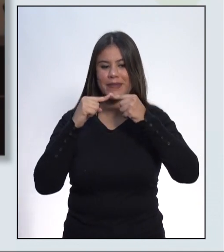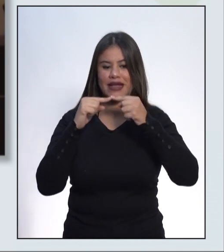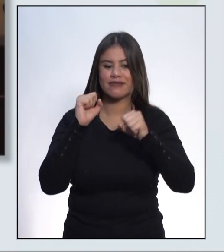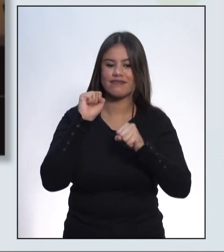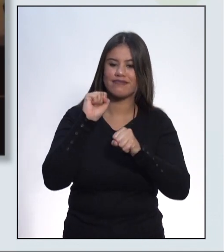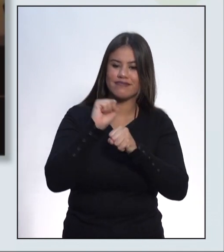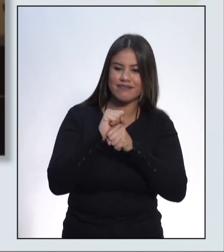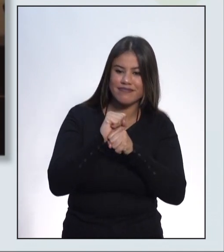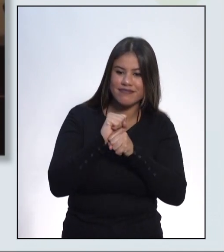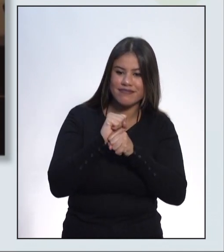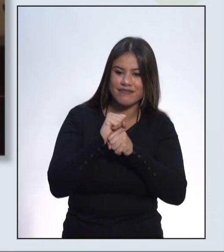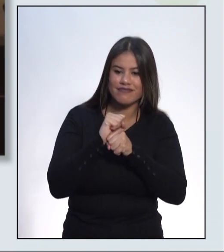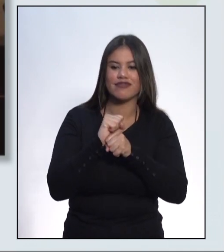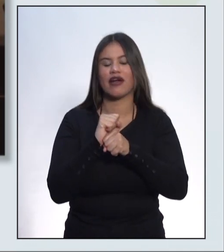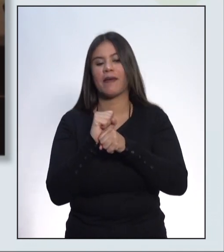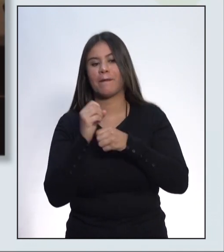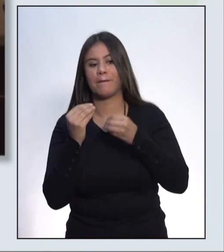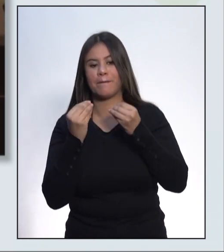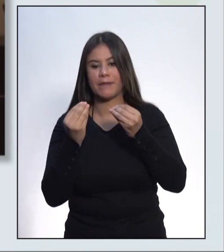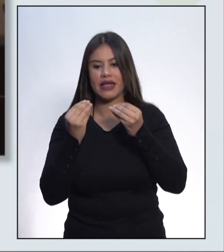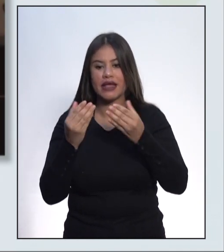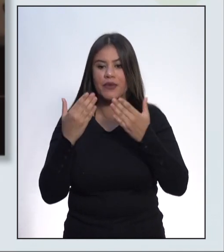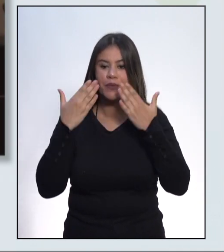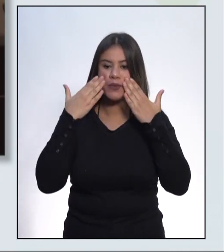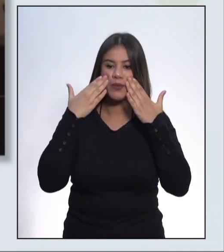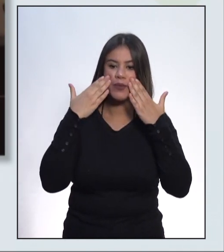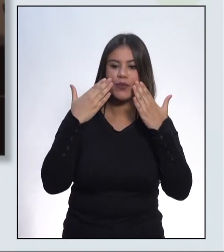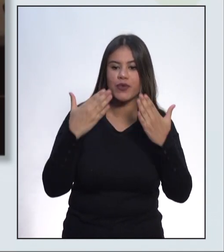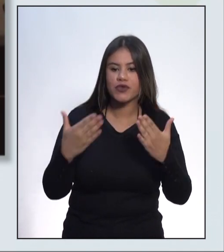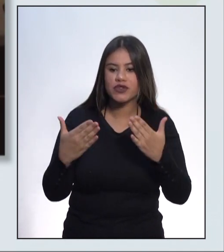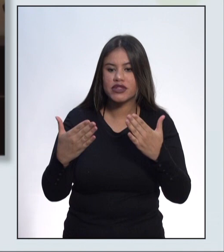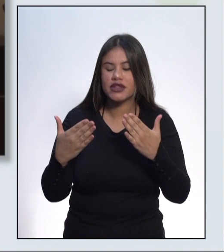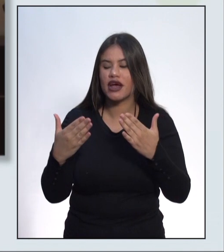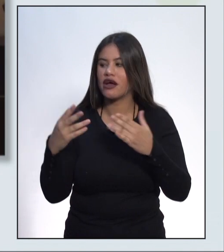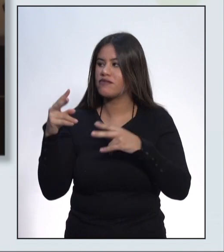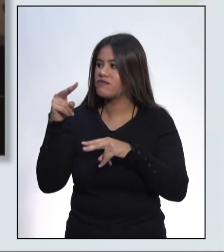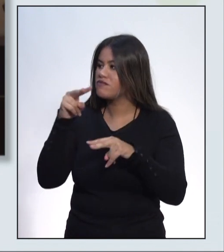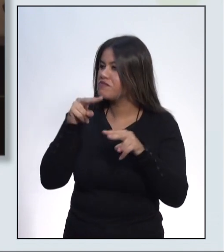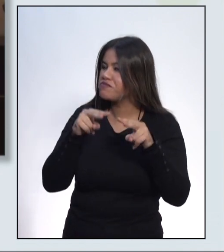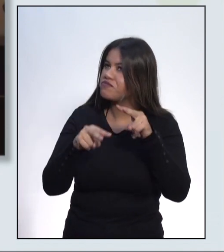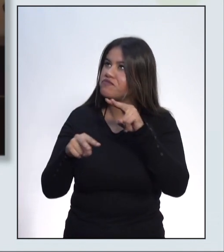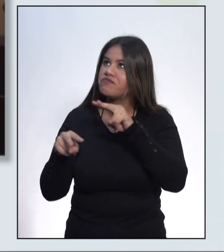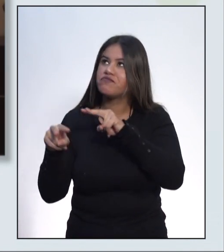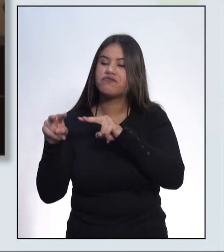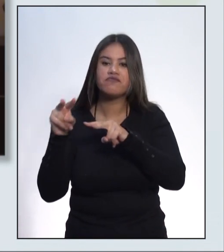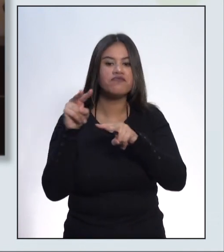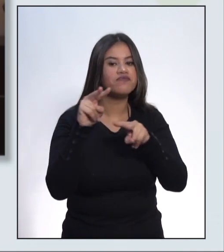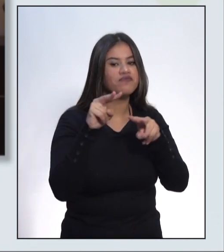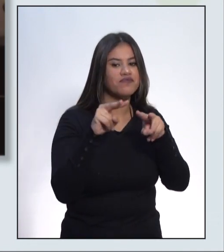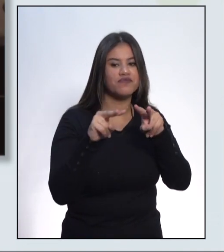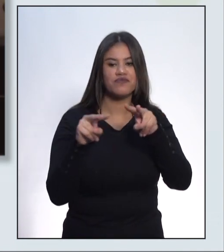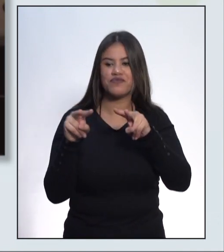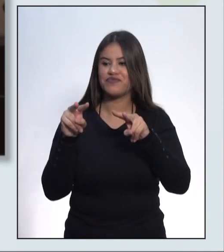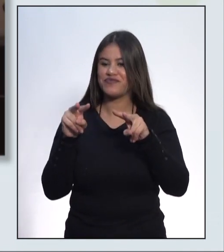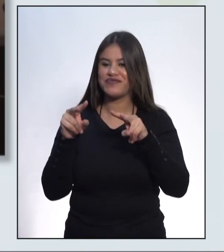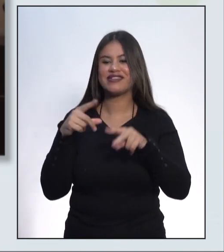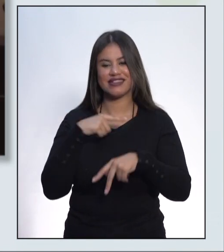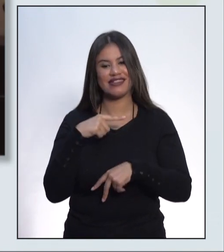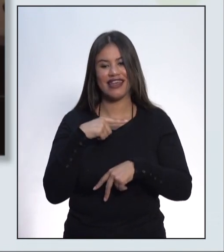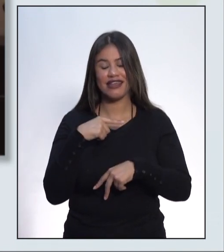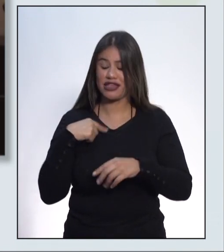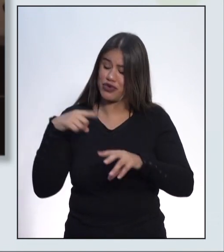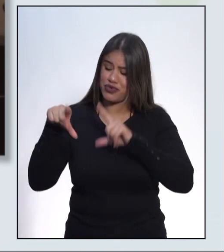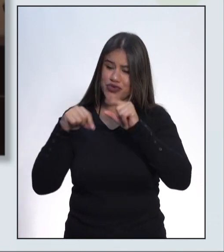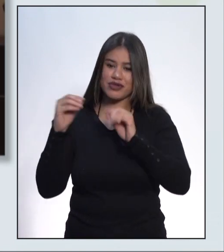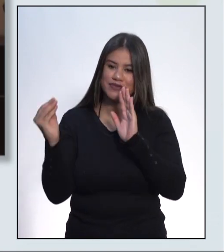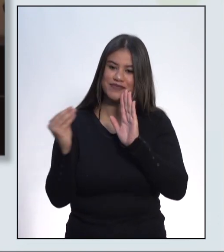para marcar como eu tenho observado de uma forma mais atenta as coisas à minha volta. Eu acho que isso é um outro ponto positivo que eu escolhi colocar